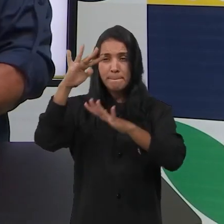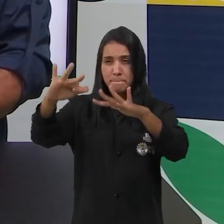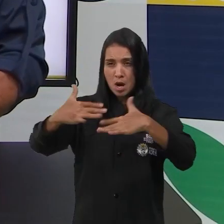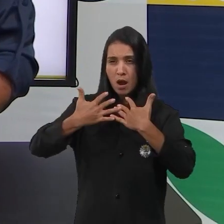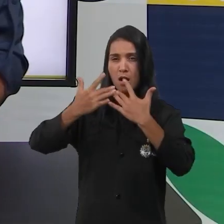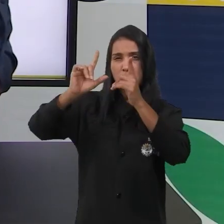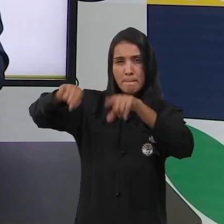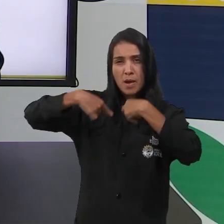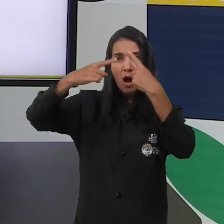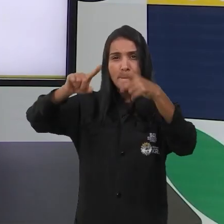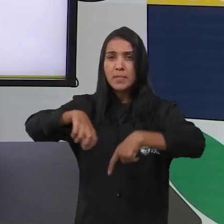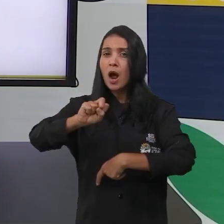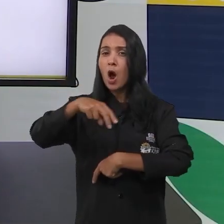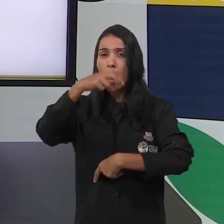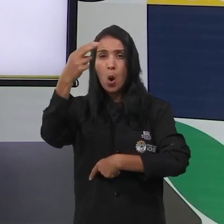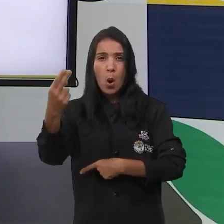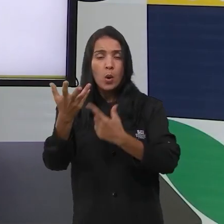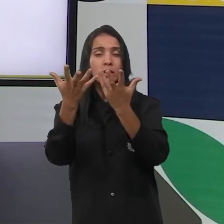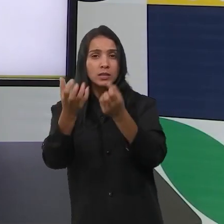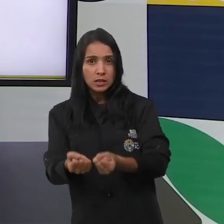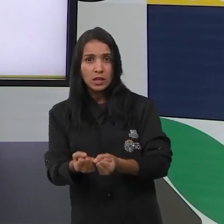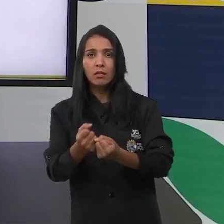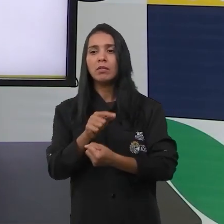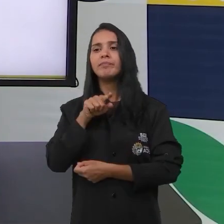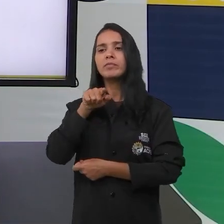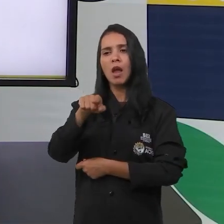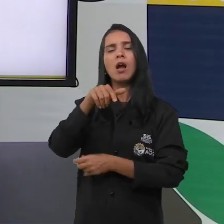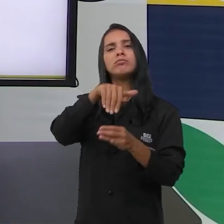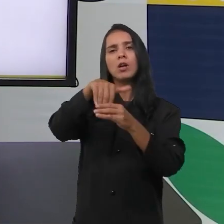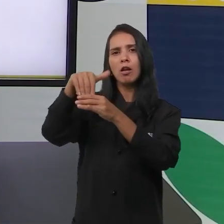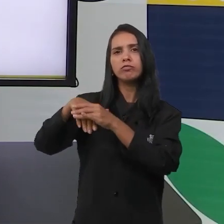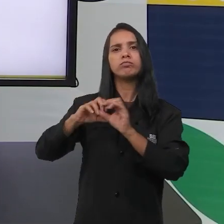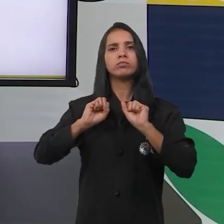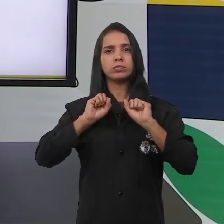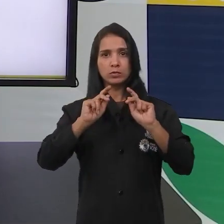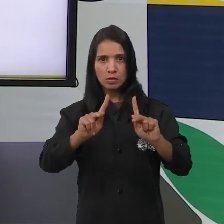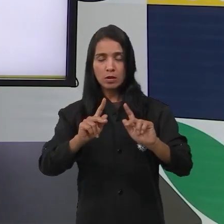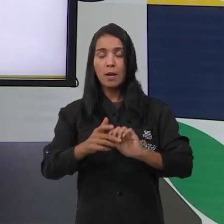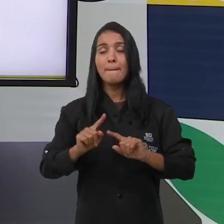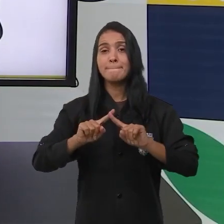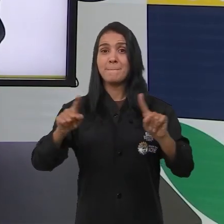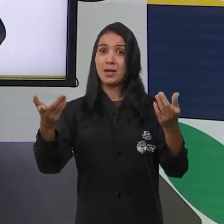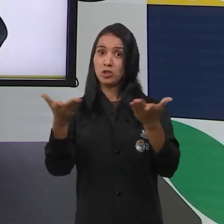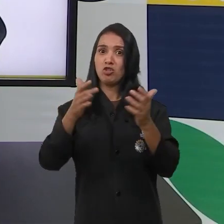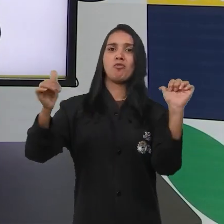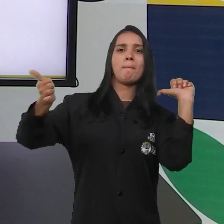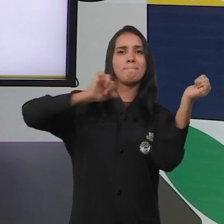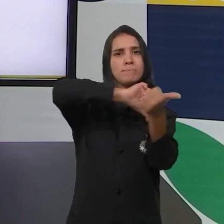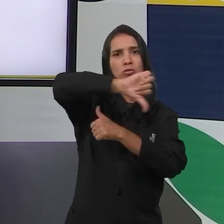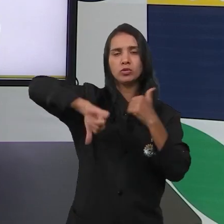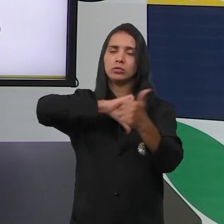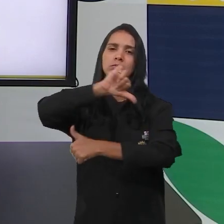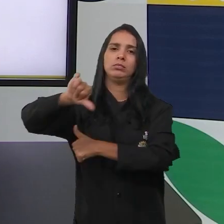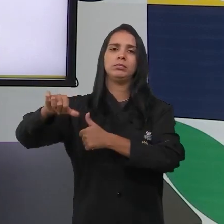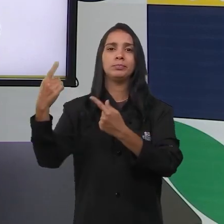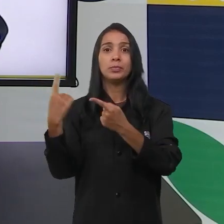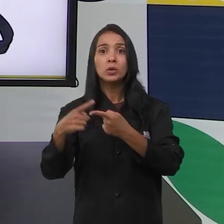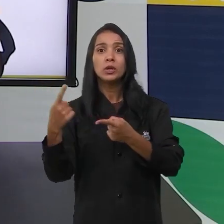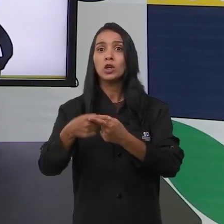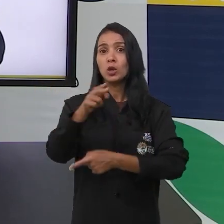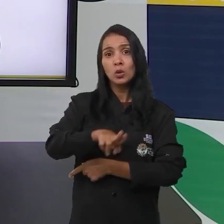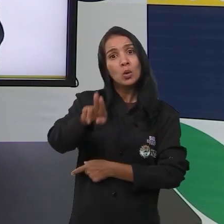julgava o discurso do candidato e ali ele decidia o seu voto, né? Hoje é diferente, está tudo muito mais rápido,